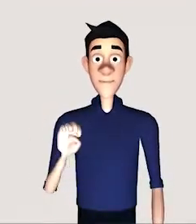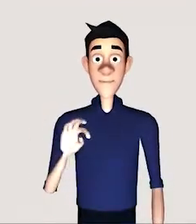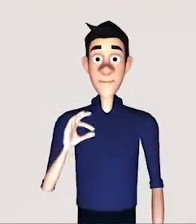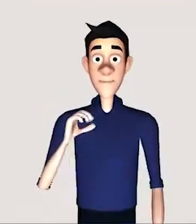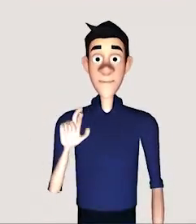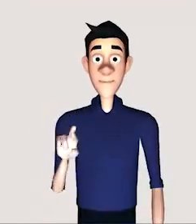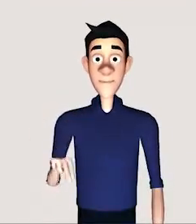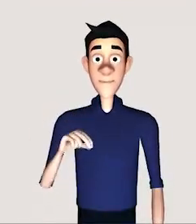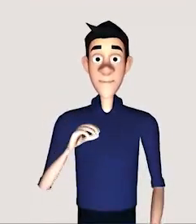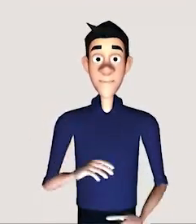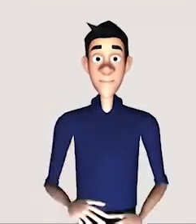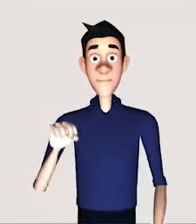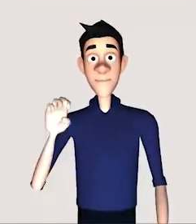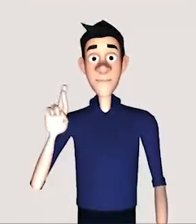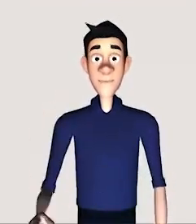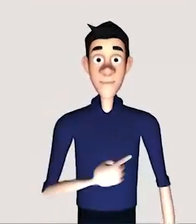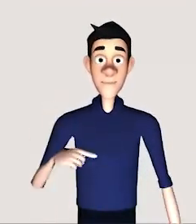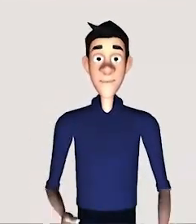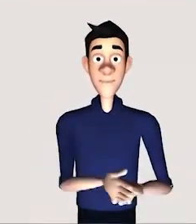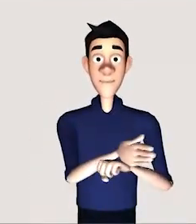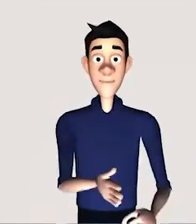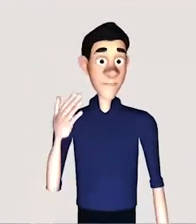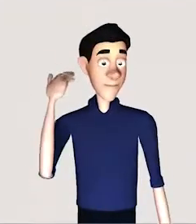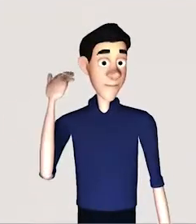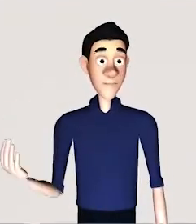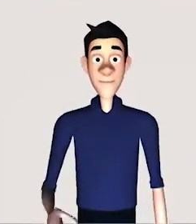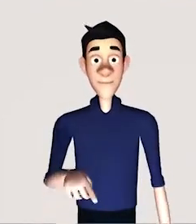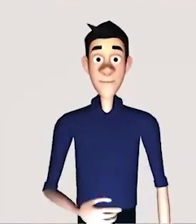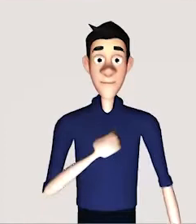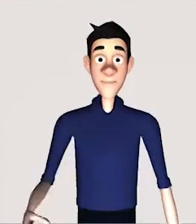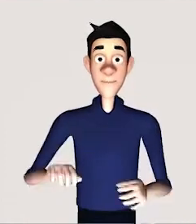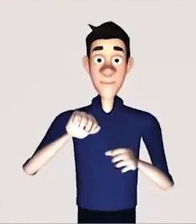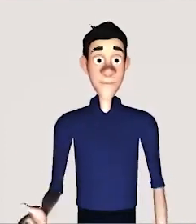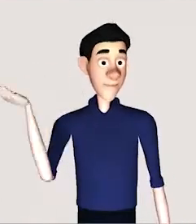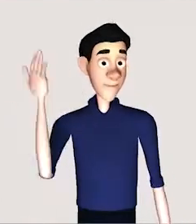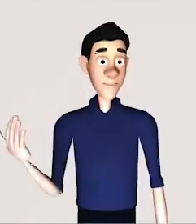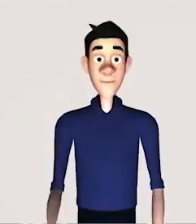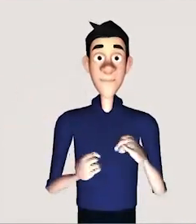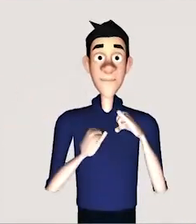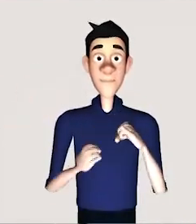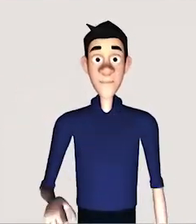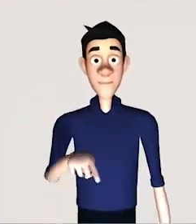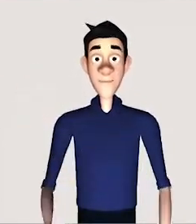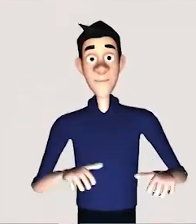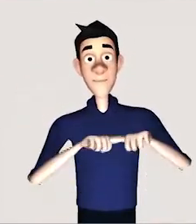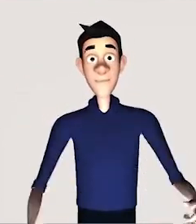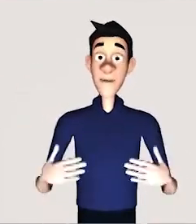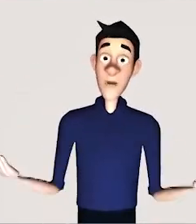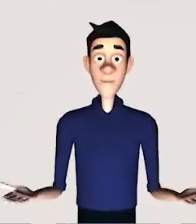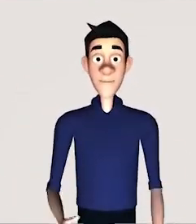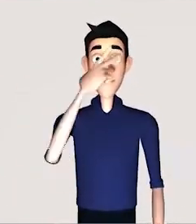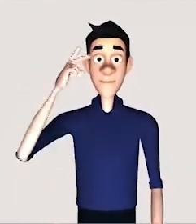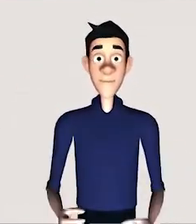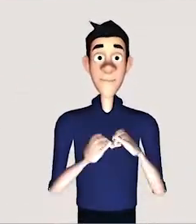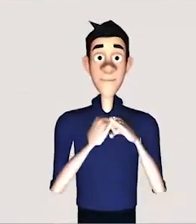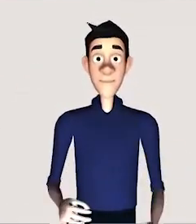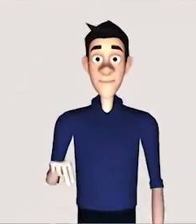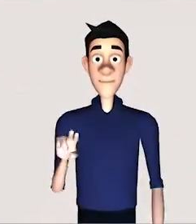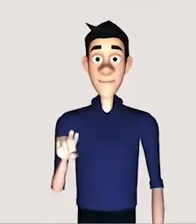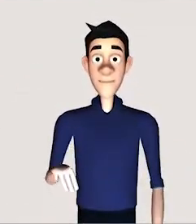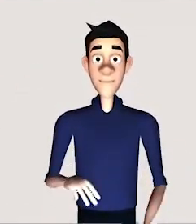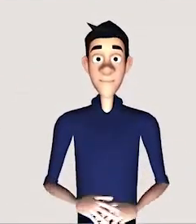estudo, transformar essa realidade. Não basta a gente constatar, vi, realmente está ruim,